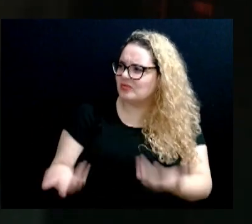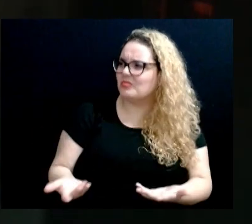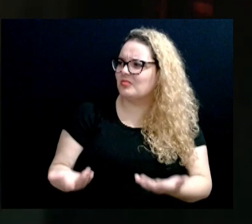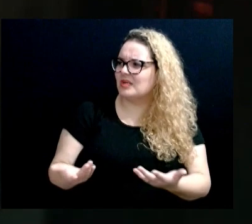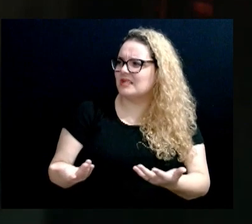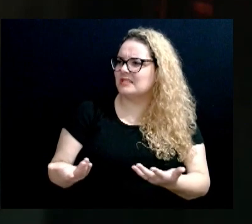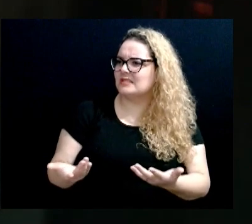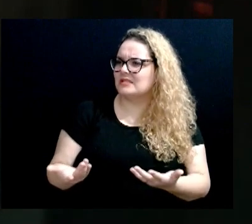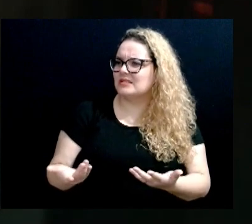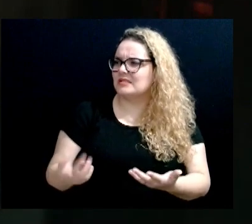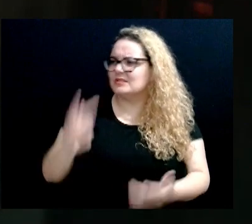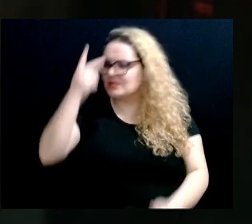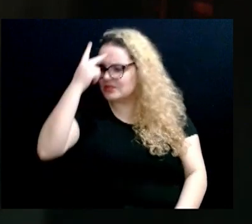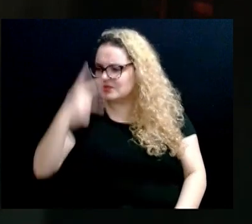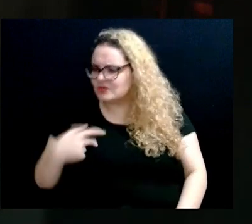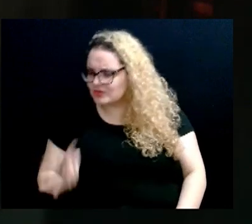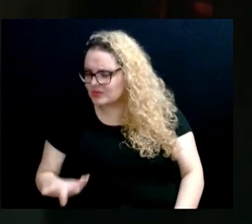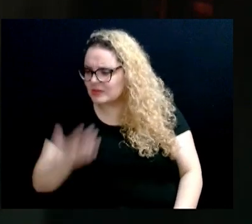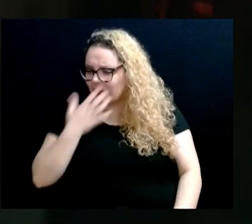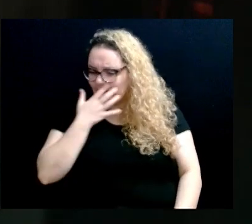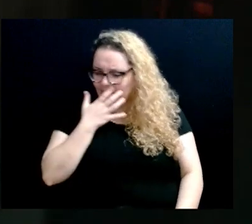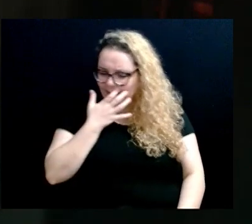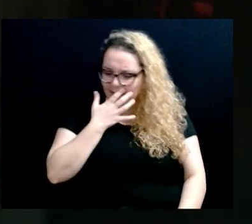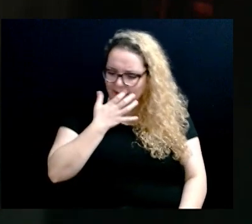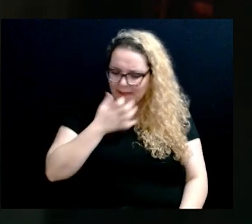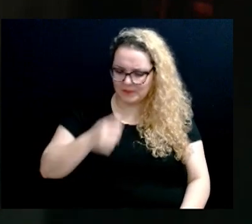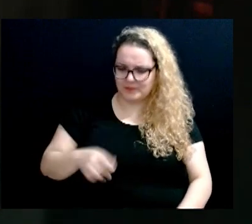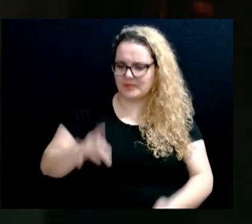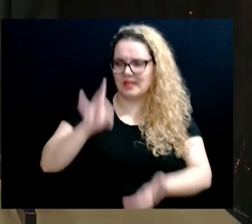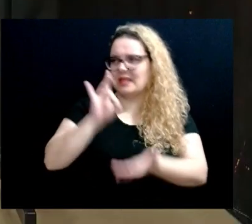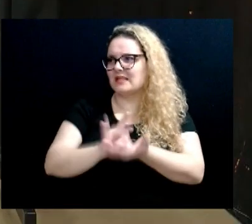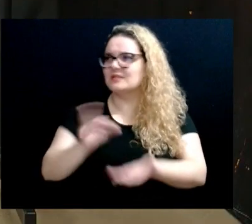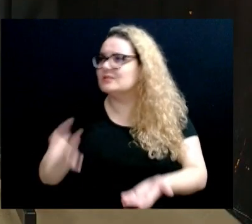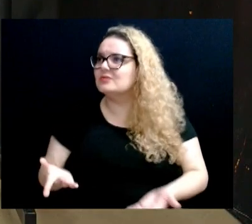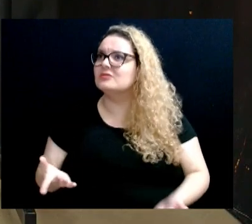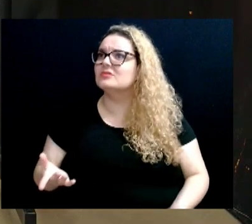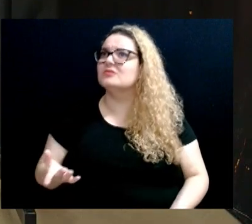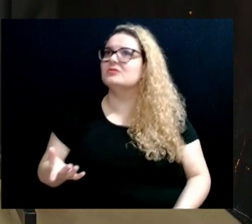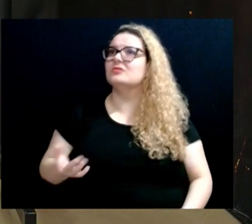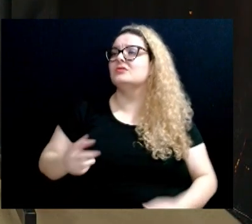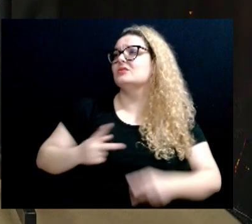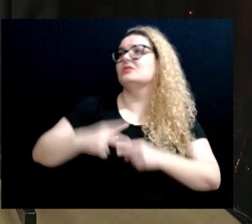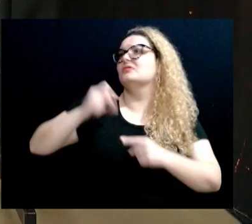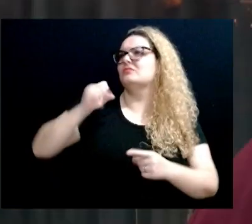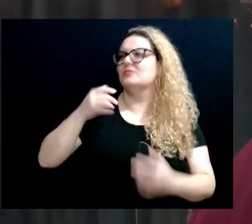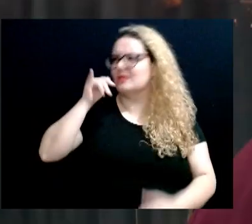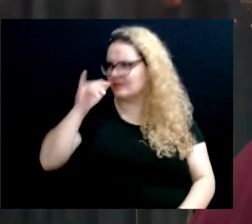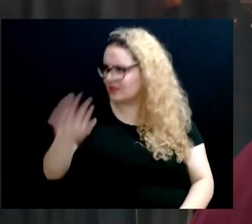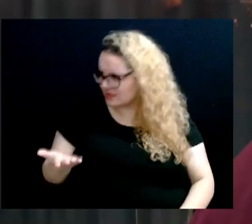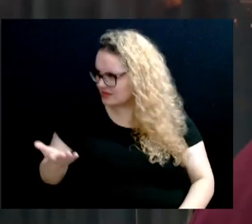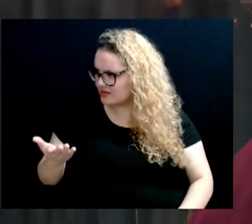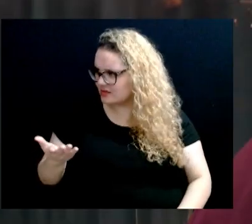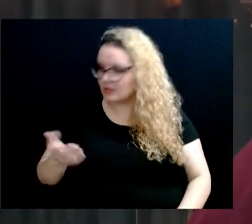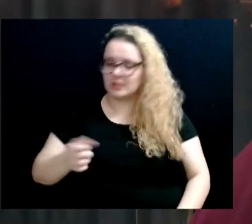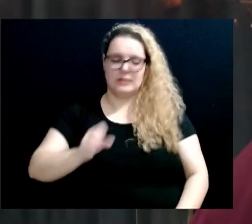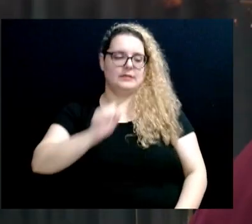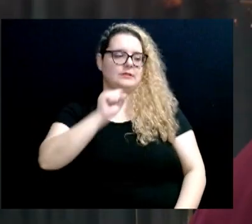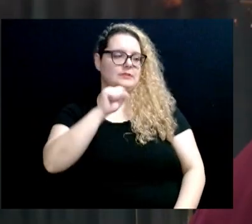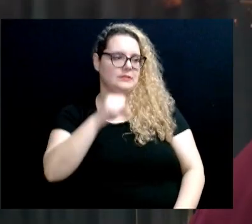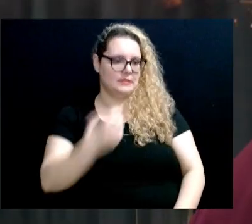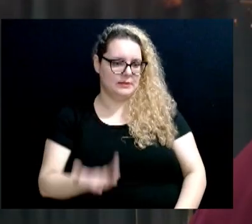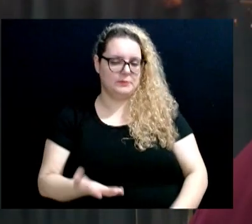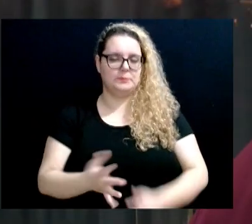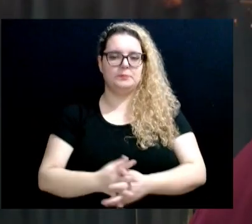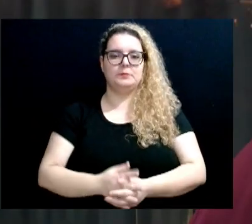as suas assertividades, as suas conquistas para evitar isso. Sim. Isso acontece, porque dentro do processo de desenvolvimento